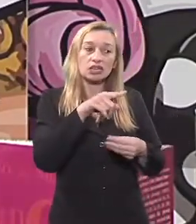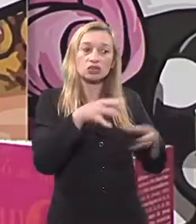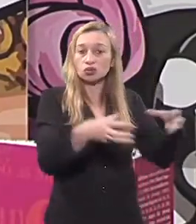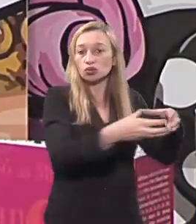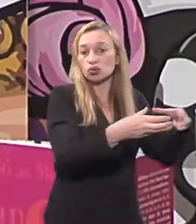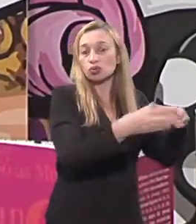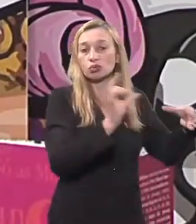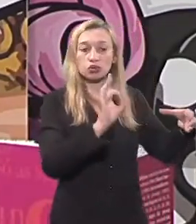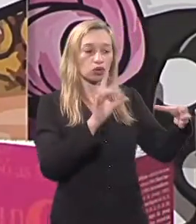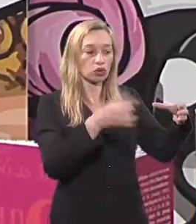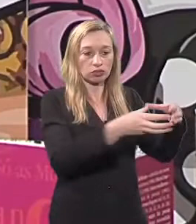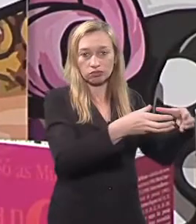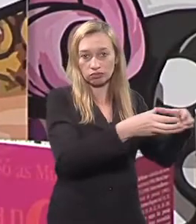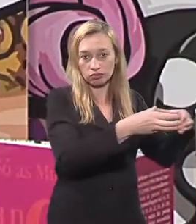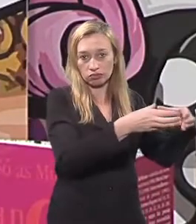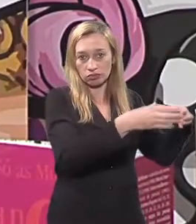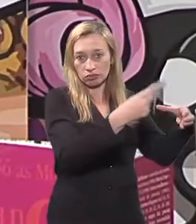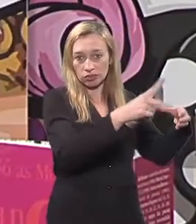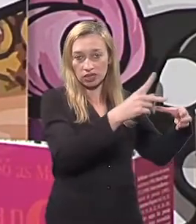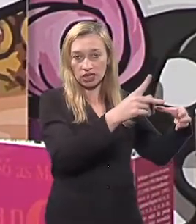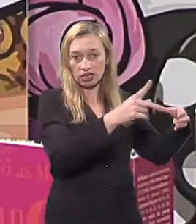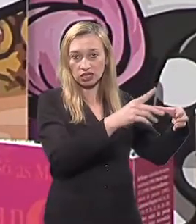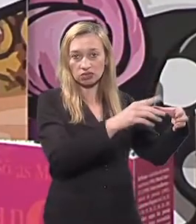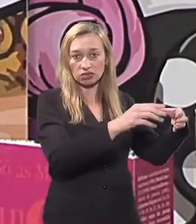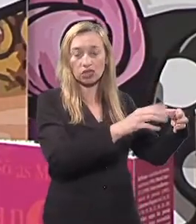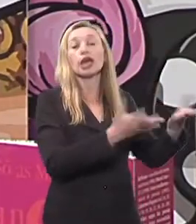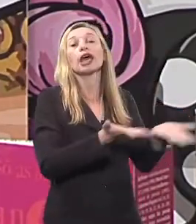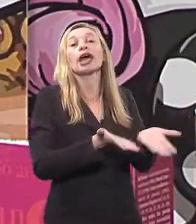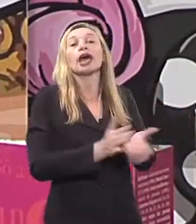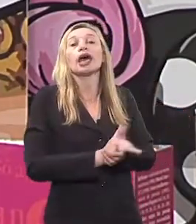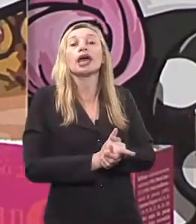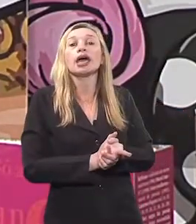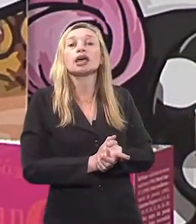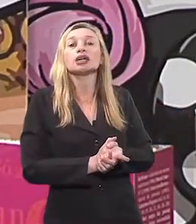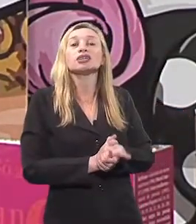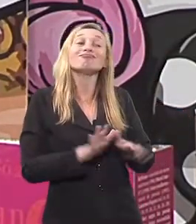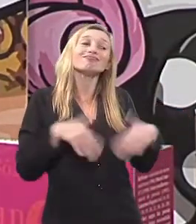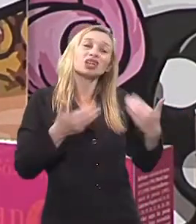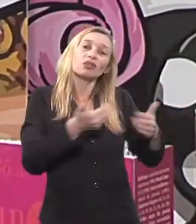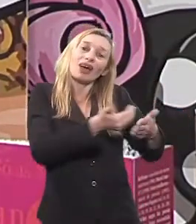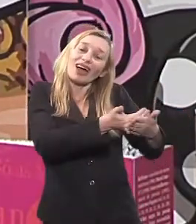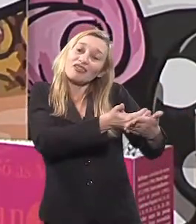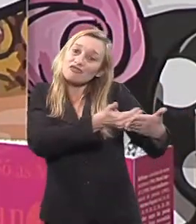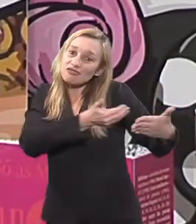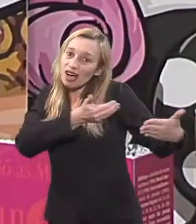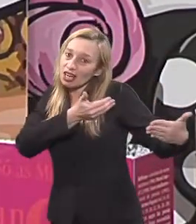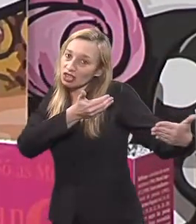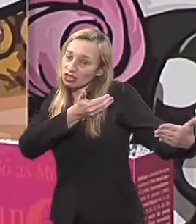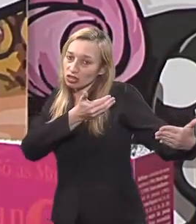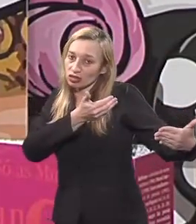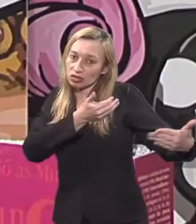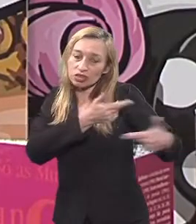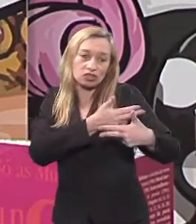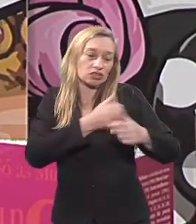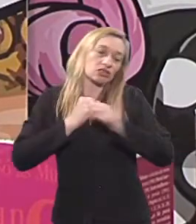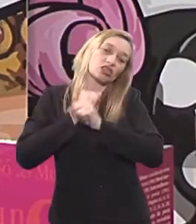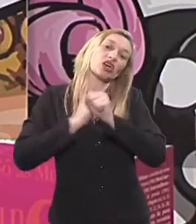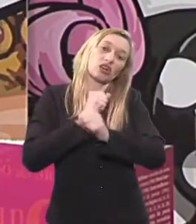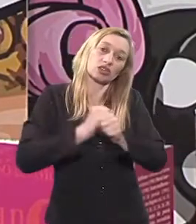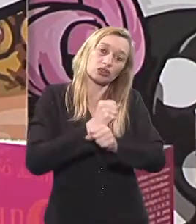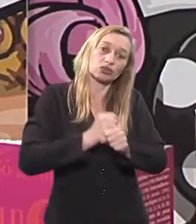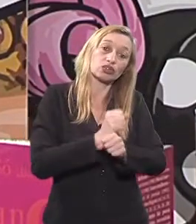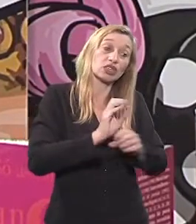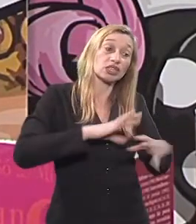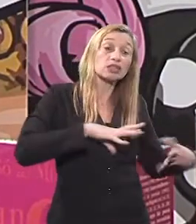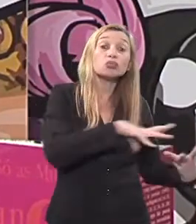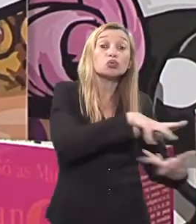girando entre eles, é uma eterna... Então, isso tudo nos afasta, né? Nos afastou durante muito